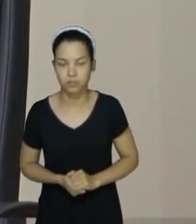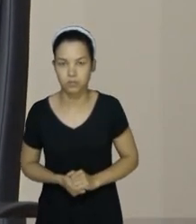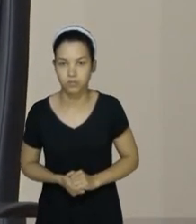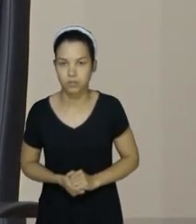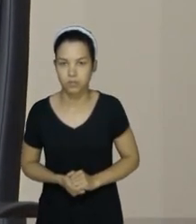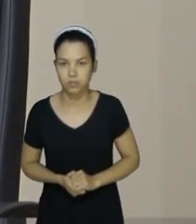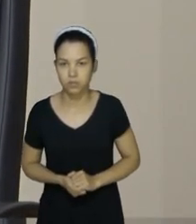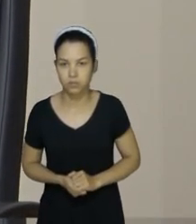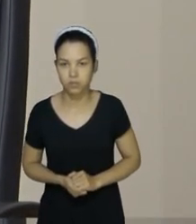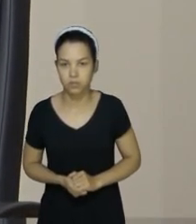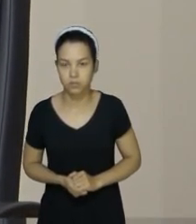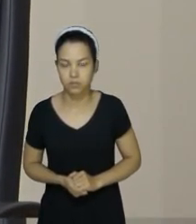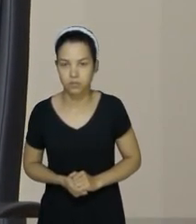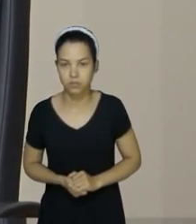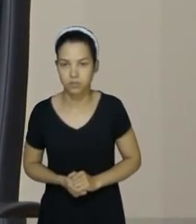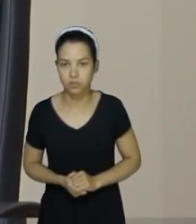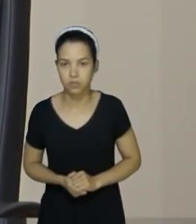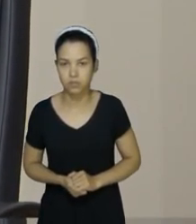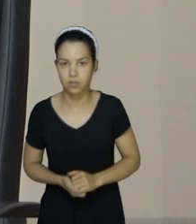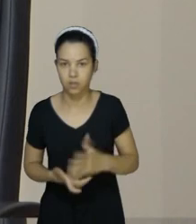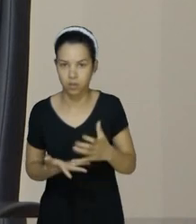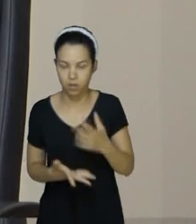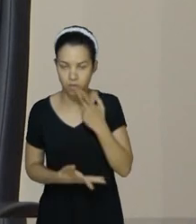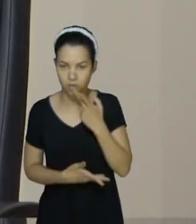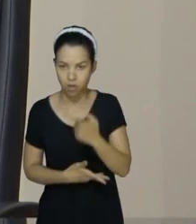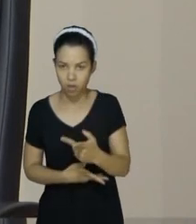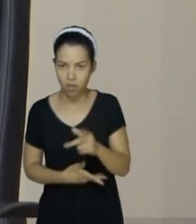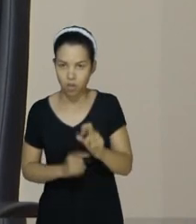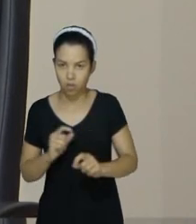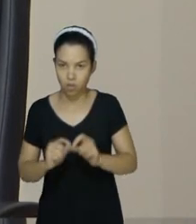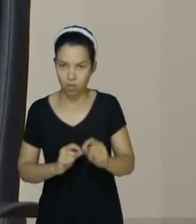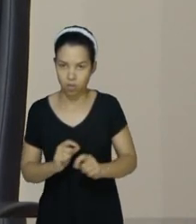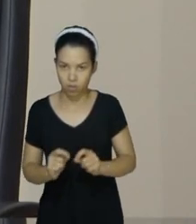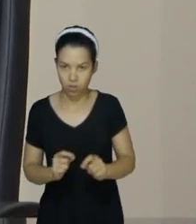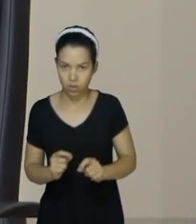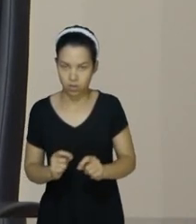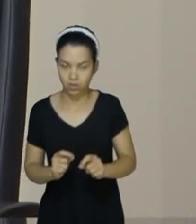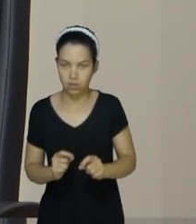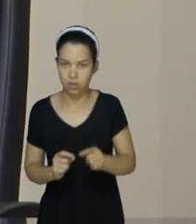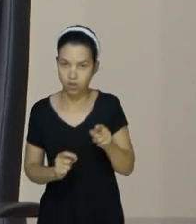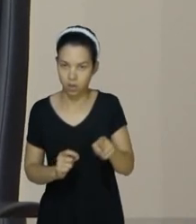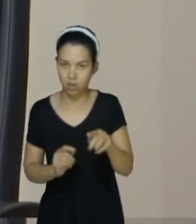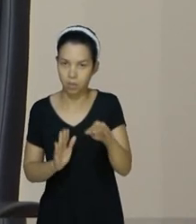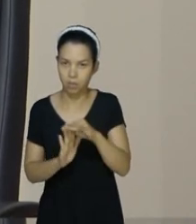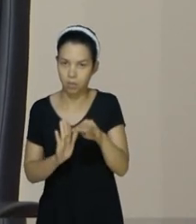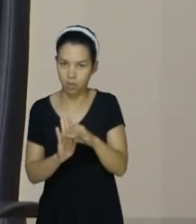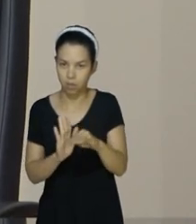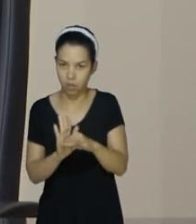Eu quero dizer aqui que esse programa,